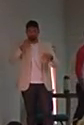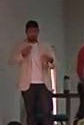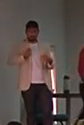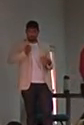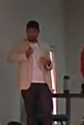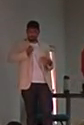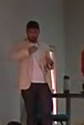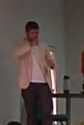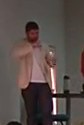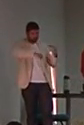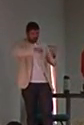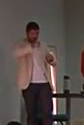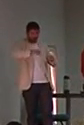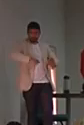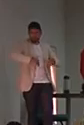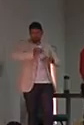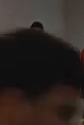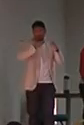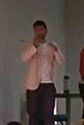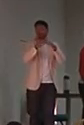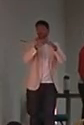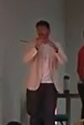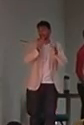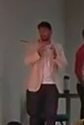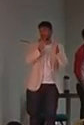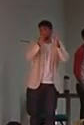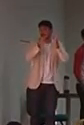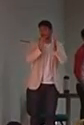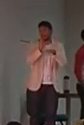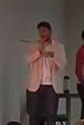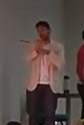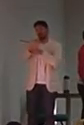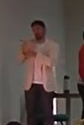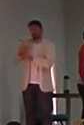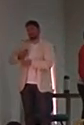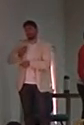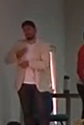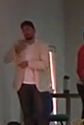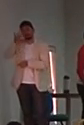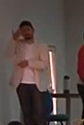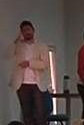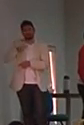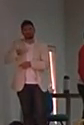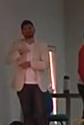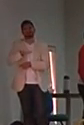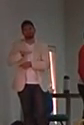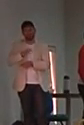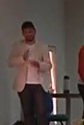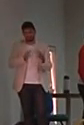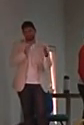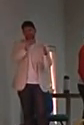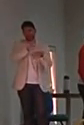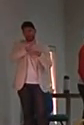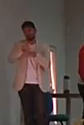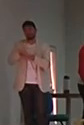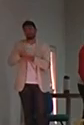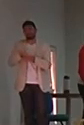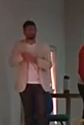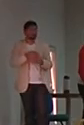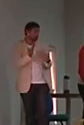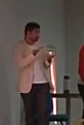que a tecnologia leva a isso. É exatamente o que eu gostaria de ouvir do nosso